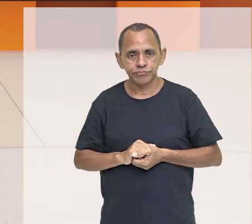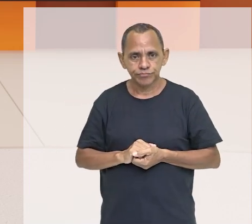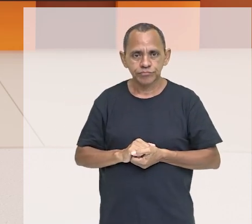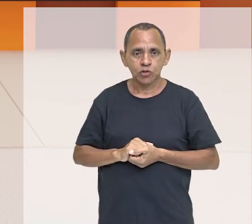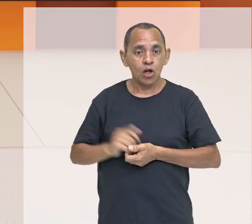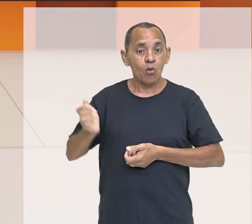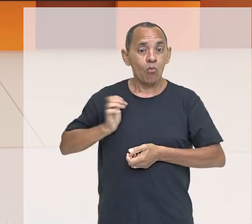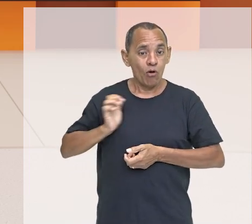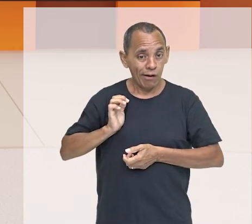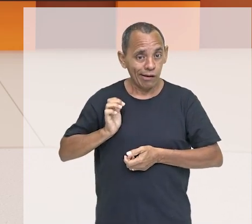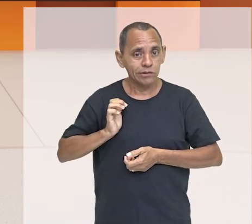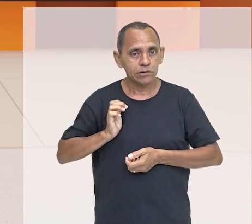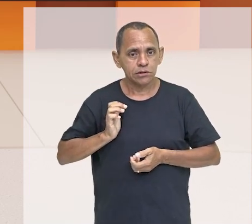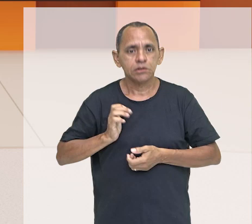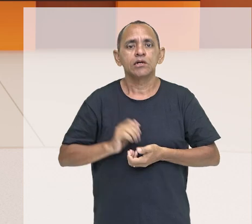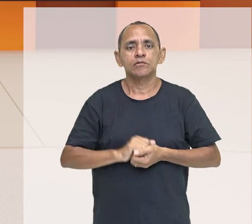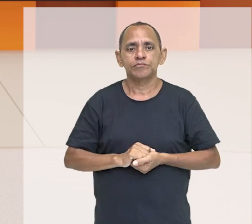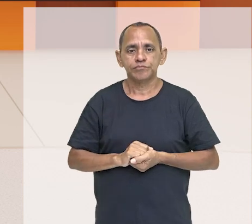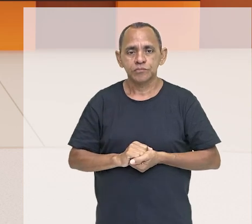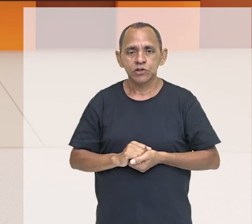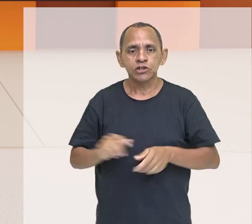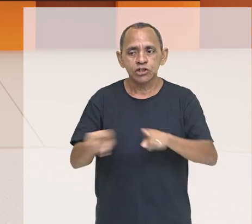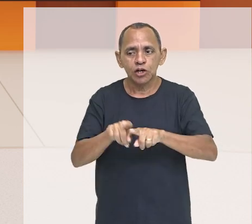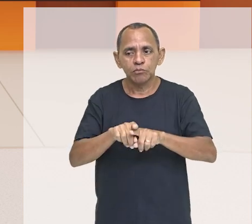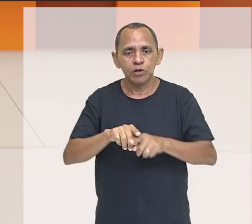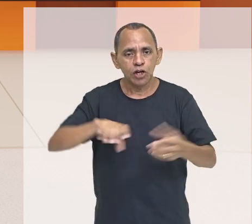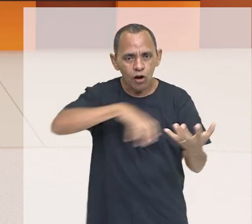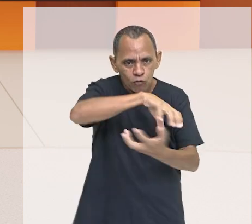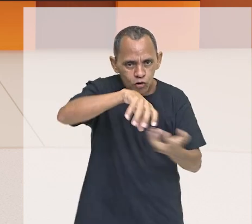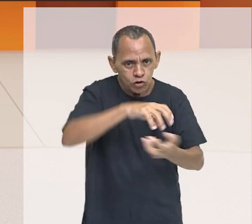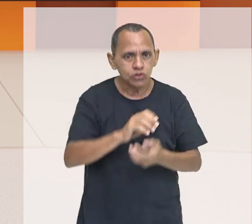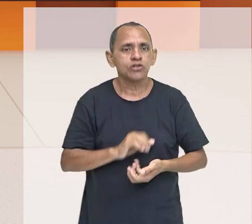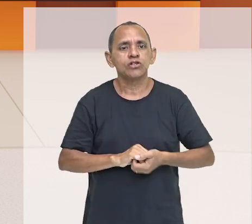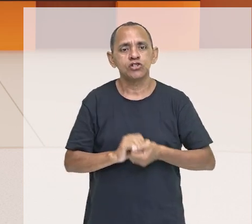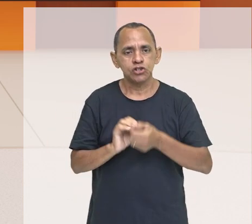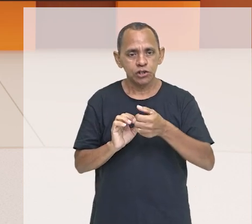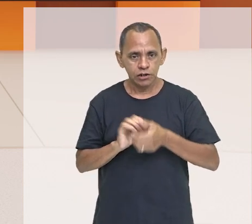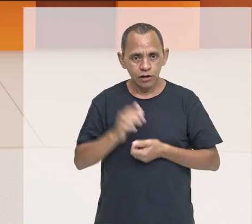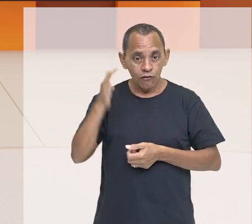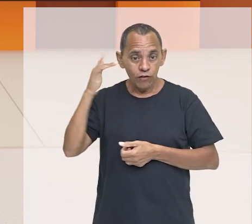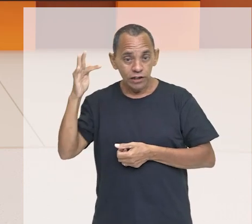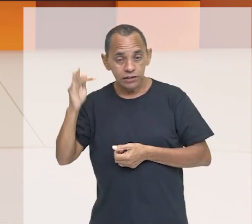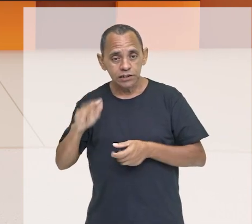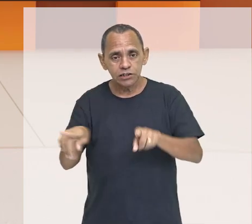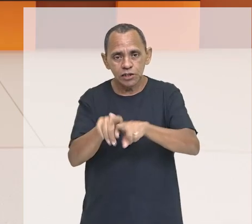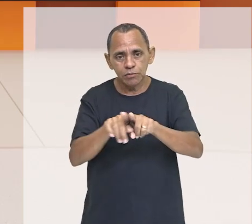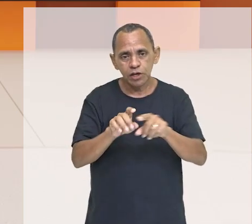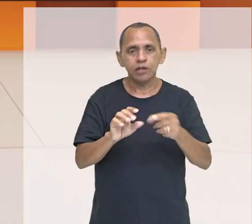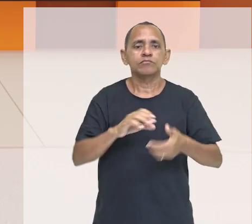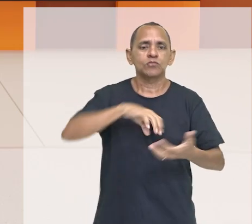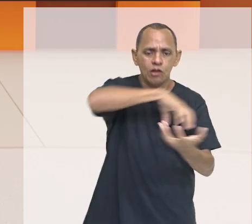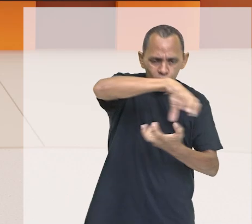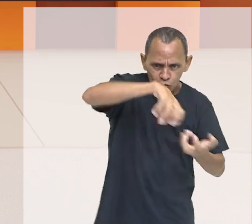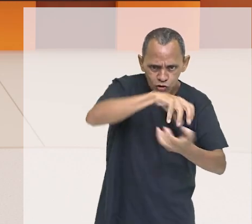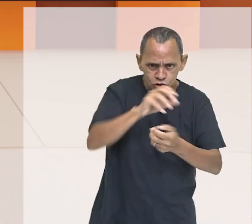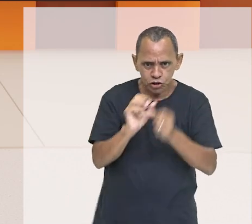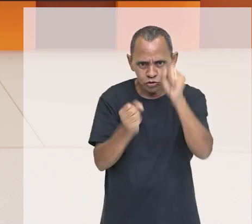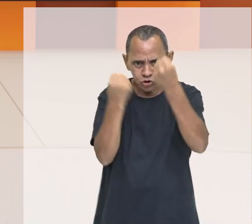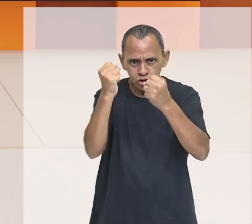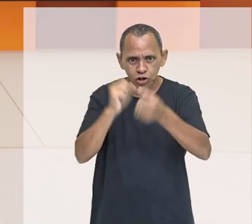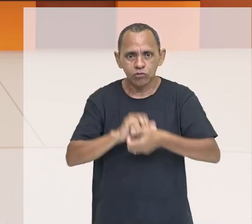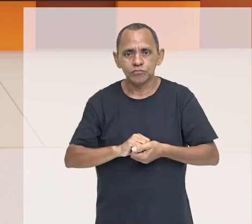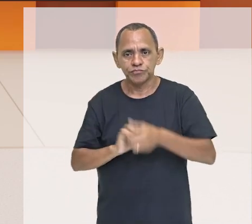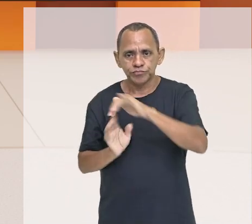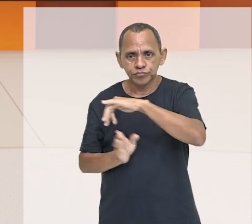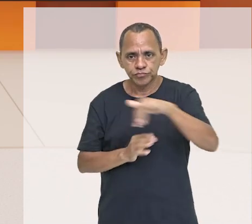regime, chegou ao fim pelas revoluções francesa e Revolução Industrial, certo? E aí nós vemos aqui para o